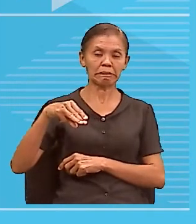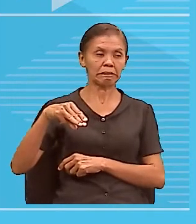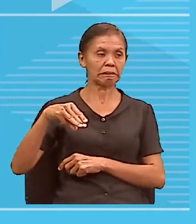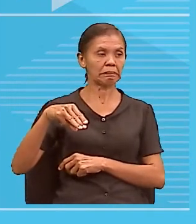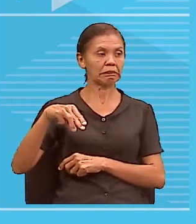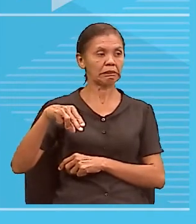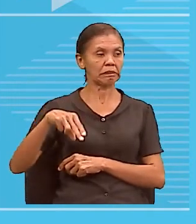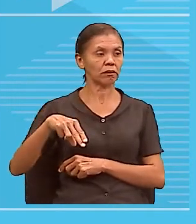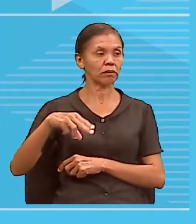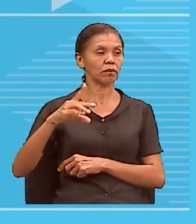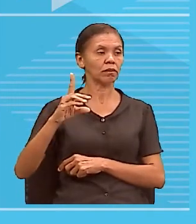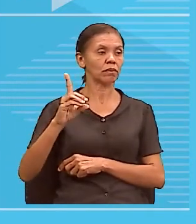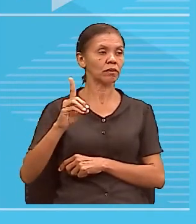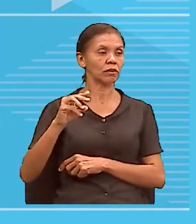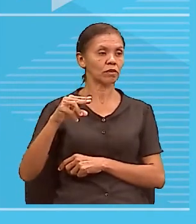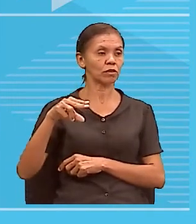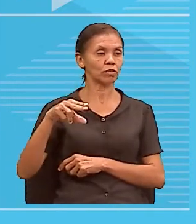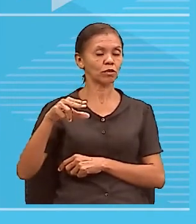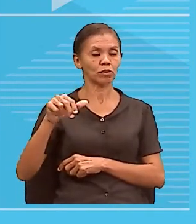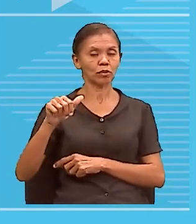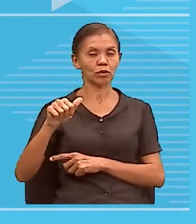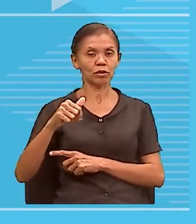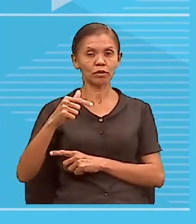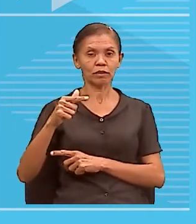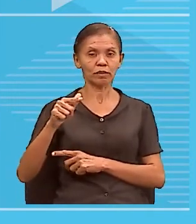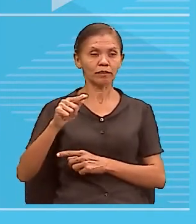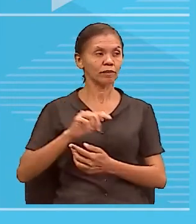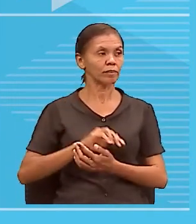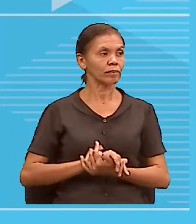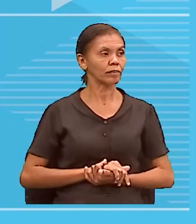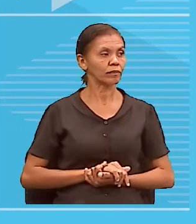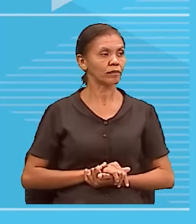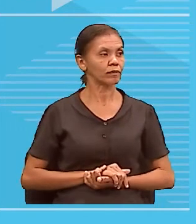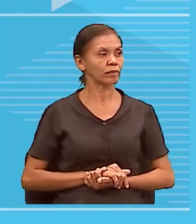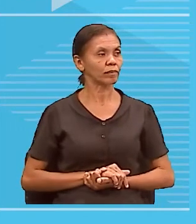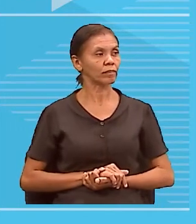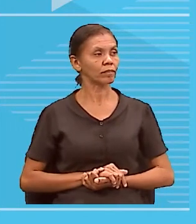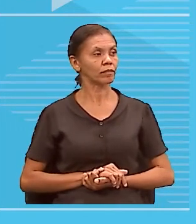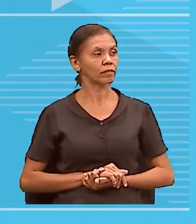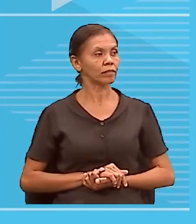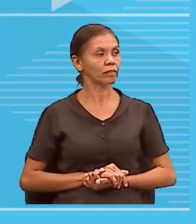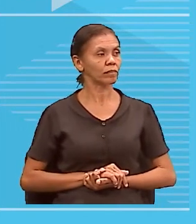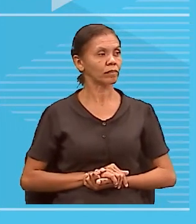Maria tá se usa com o primeiro nome na